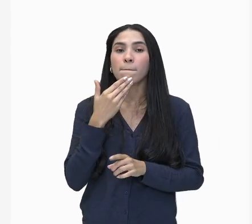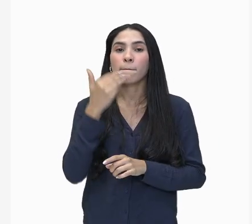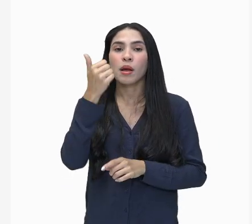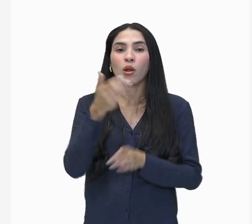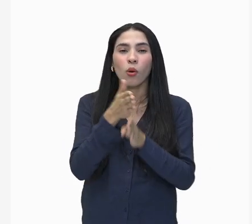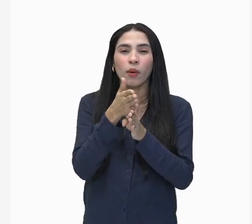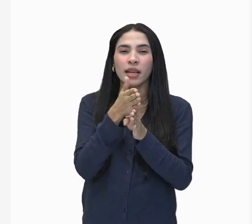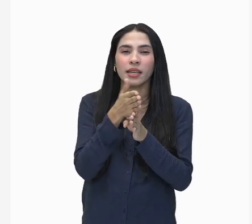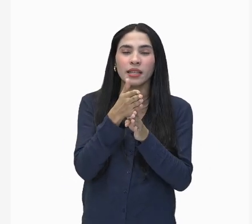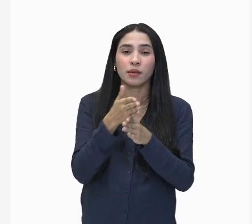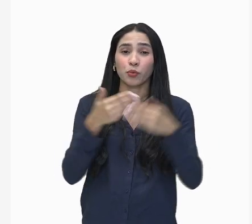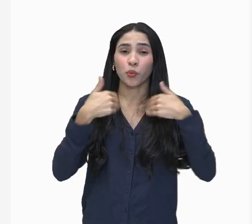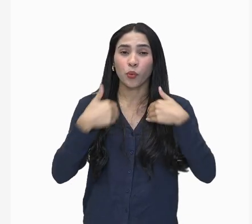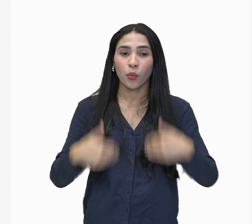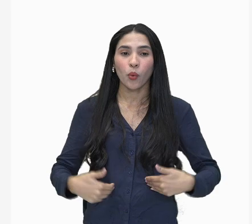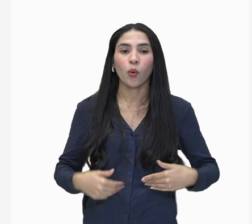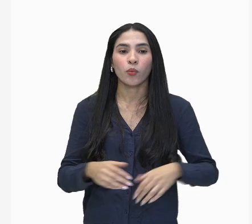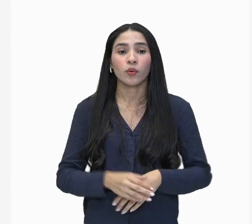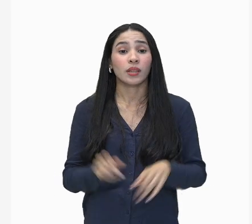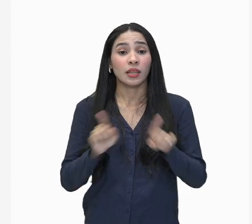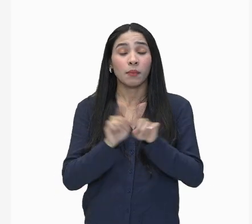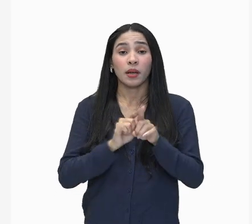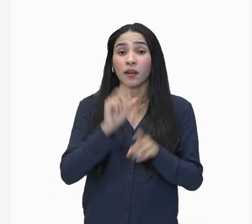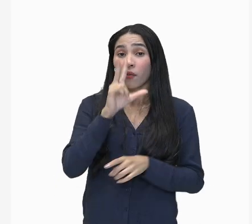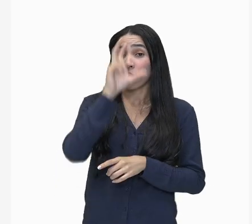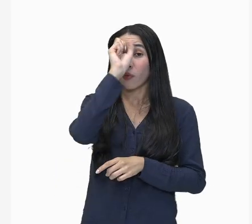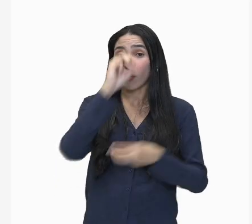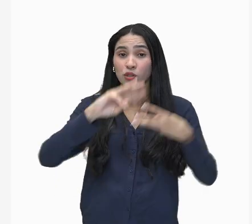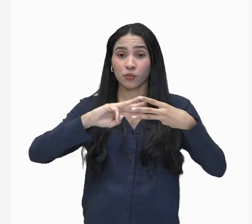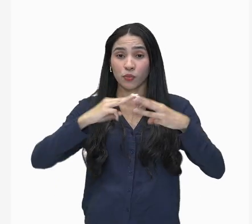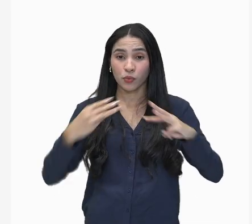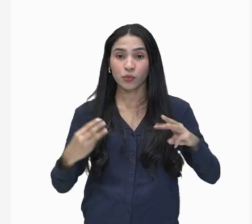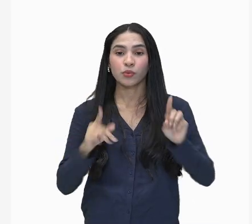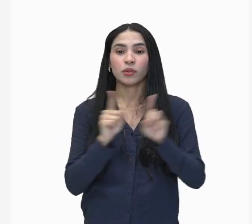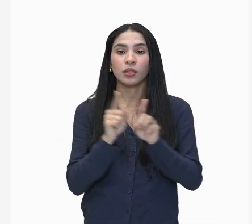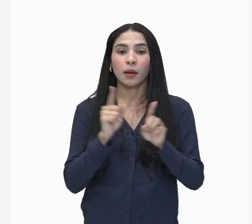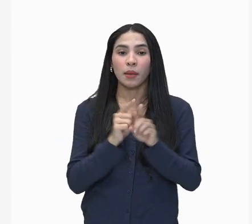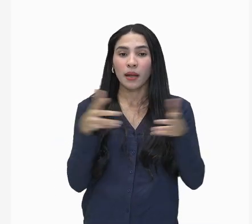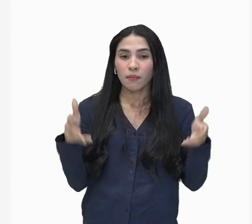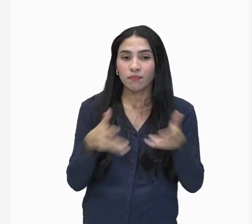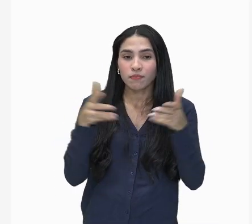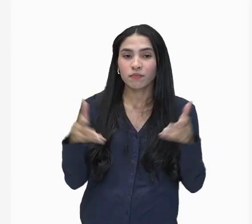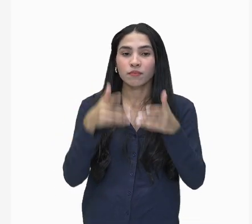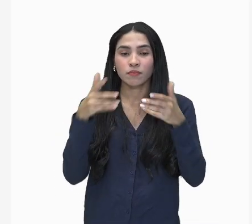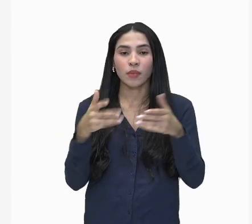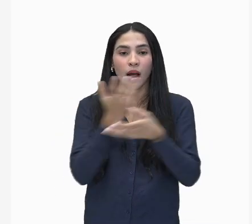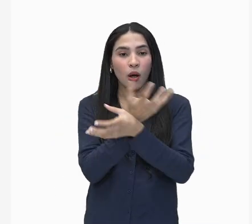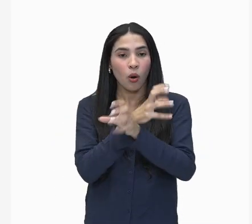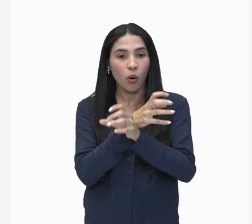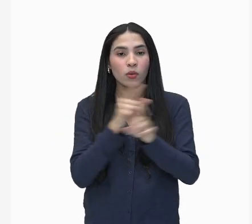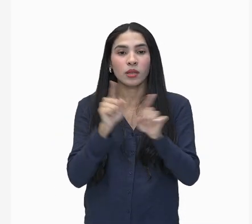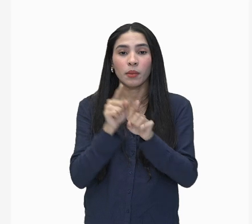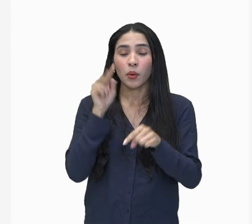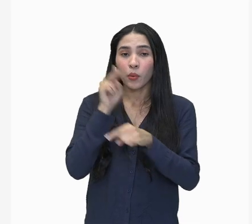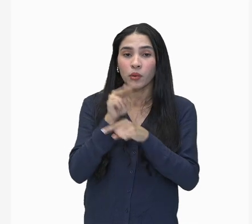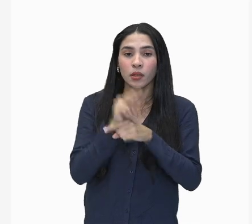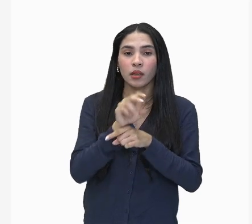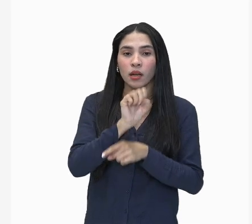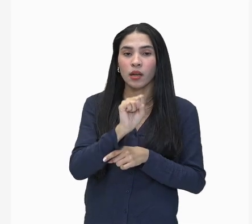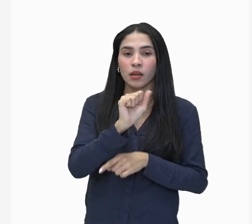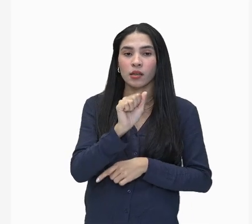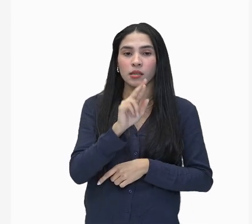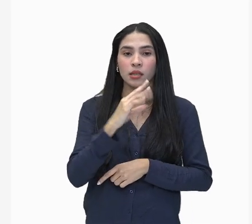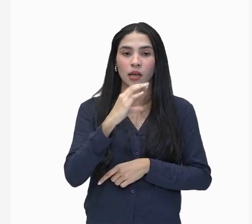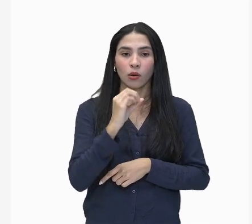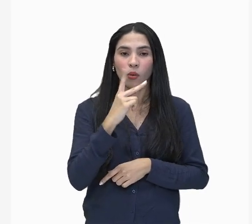da coordenação, do fortalecimento muscular, né? Do estímulo do metabolismo ósseo e também da prevenção da sarcopenia, que é